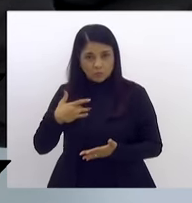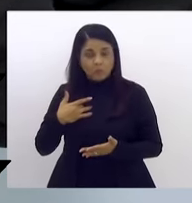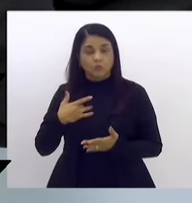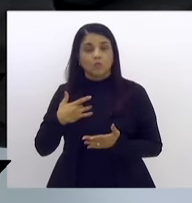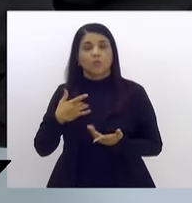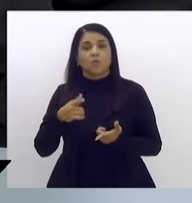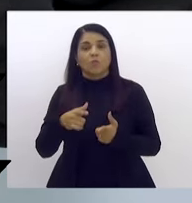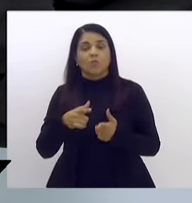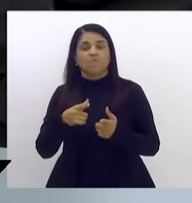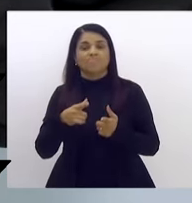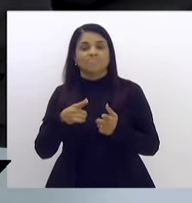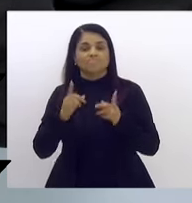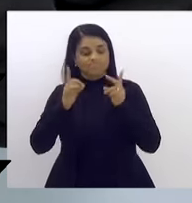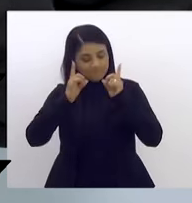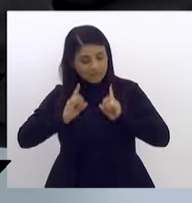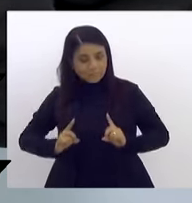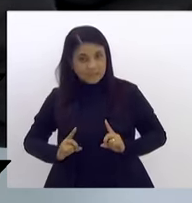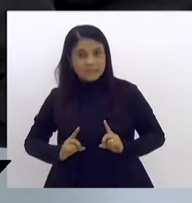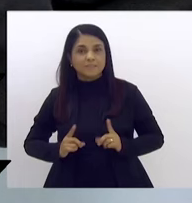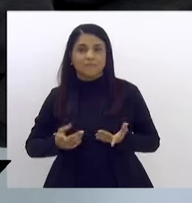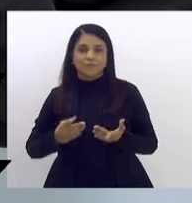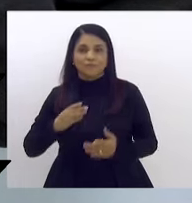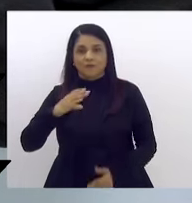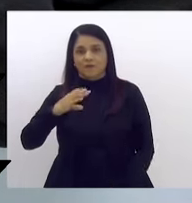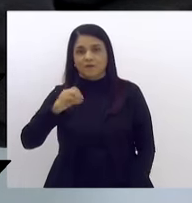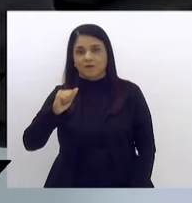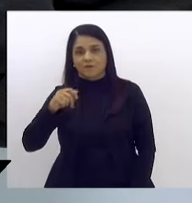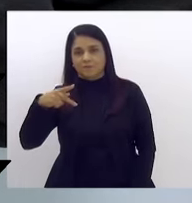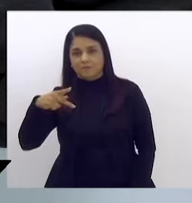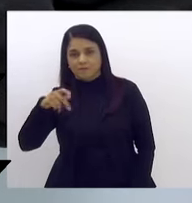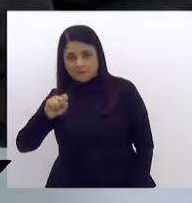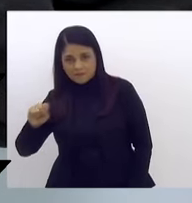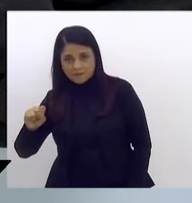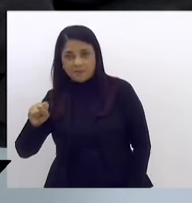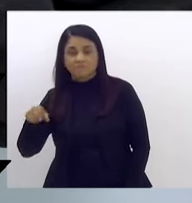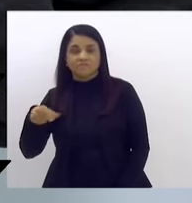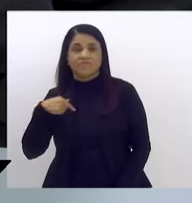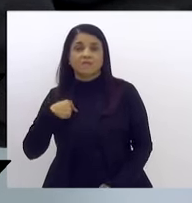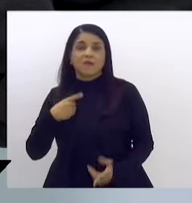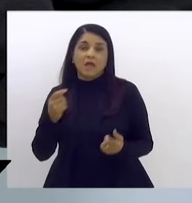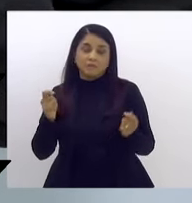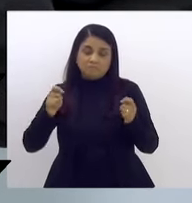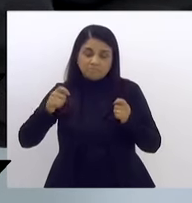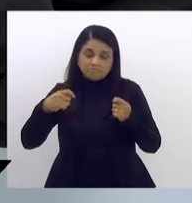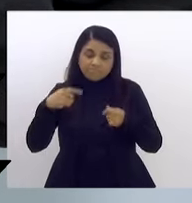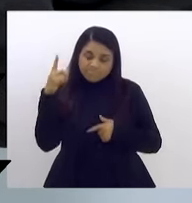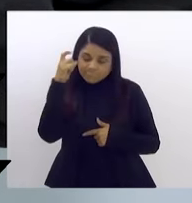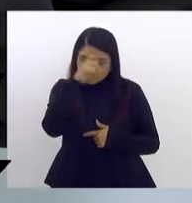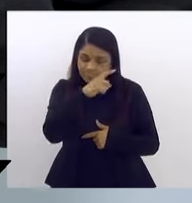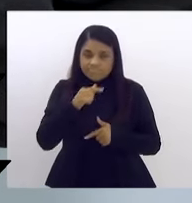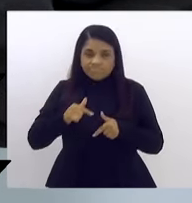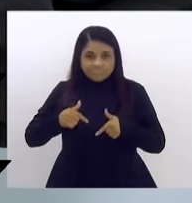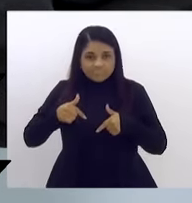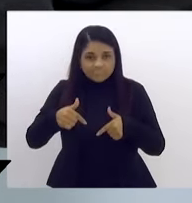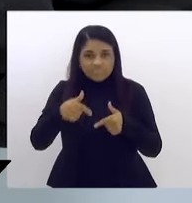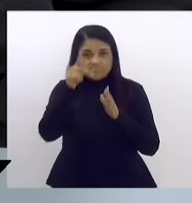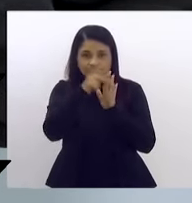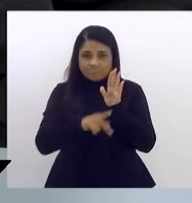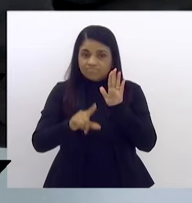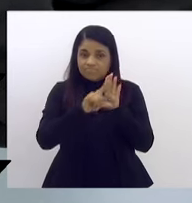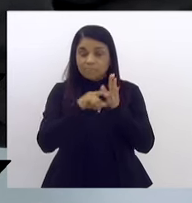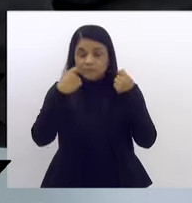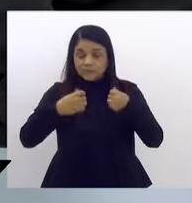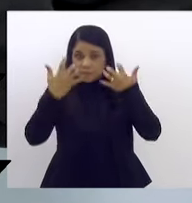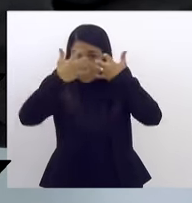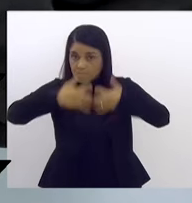eh Então a gente tem políticas públicas que podem dar conta mas que estão com dificuldade de ser implementadas então o ideal é que o projeto seja adequado para